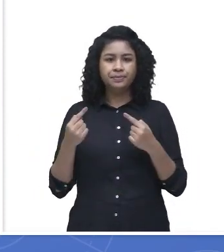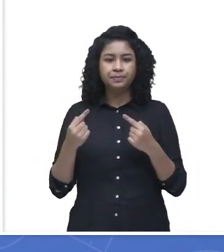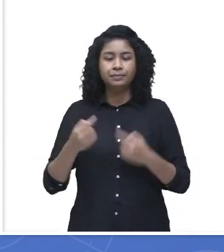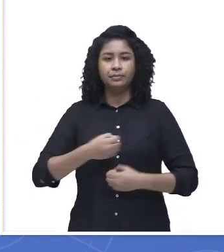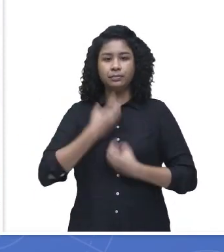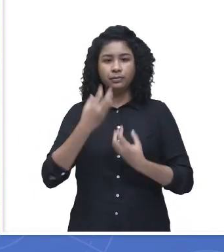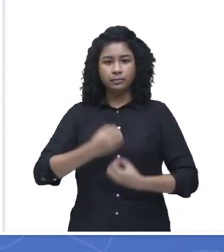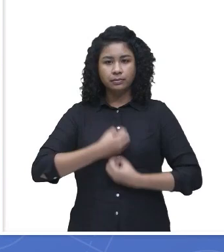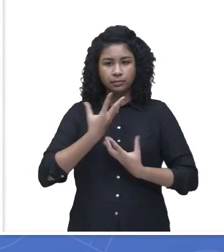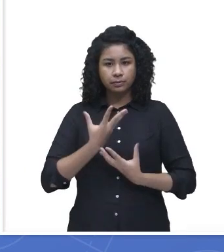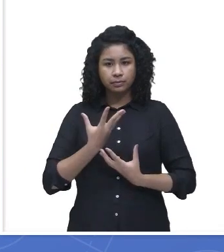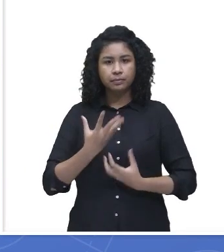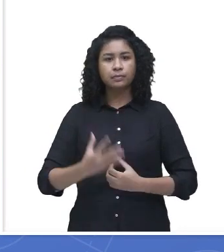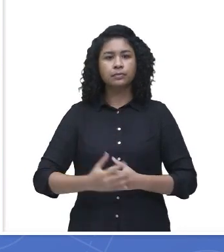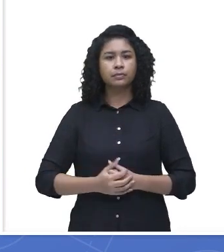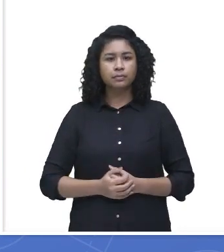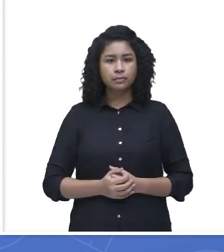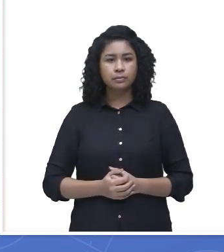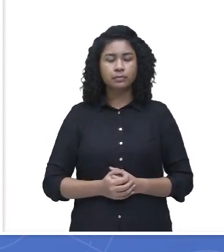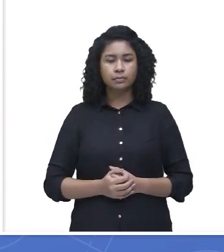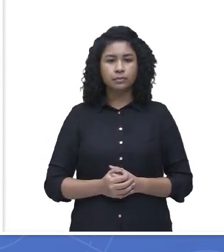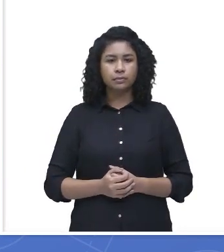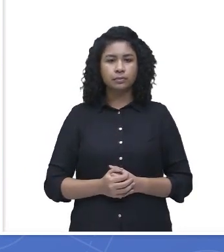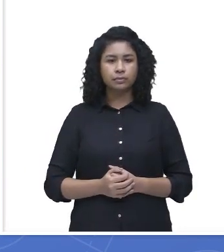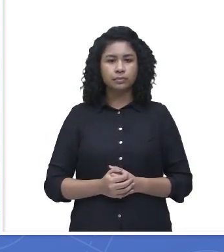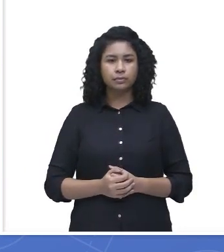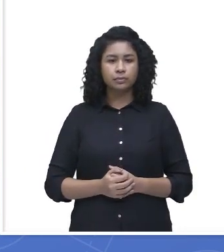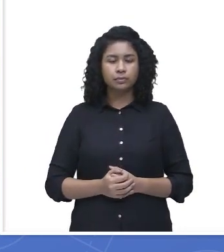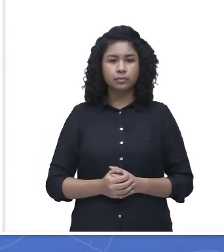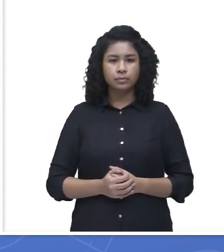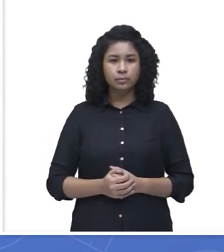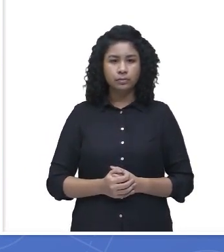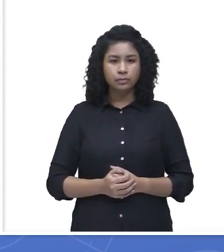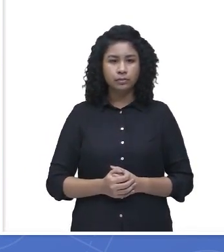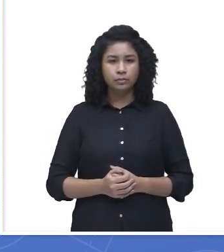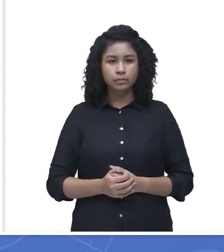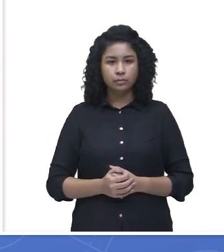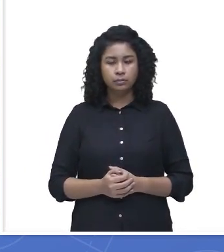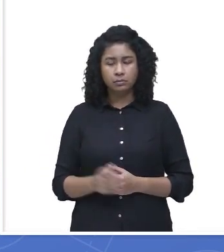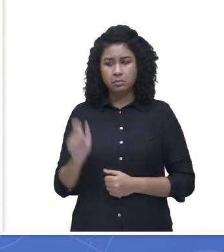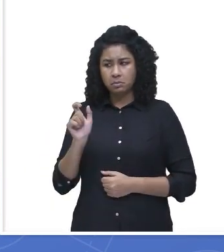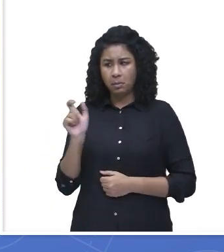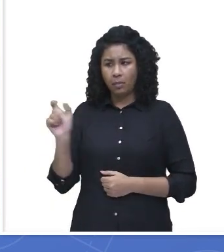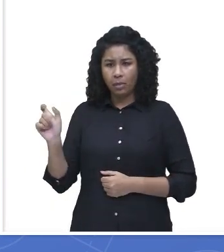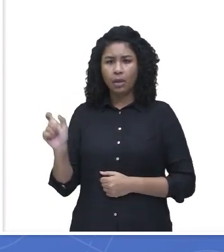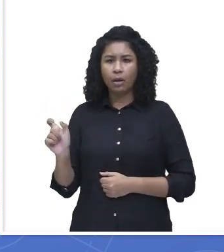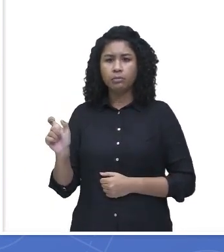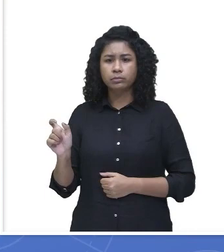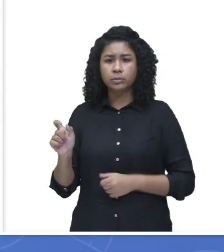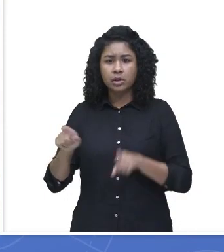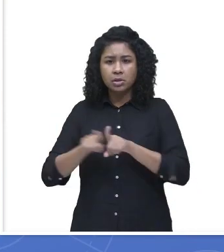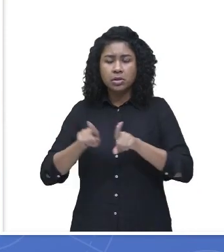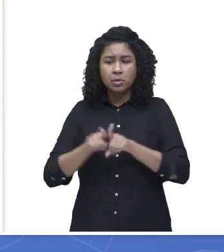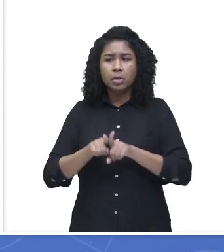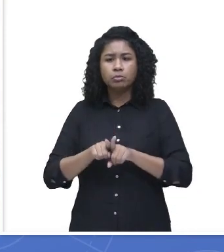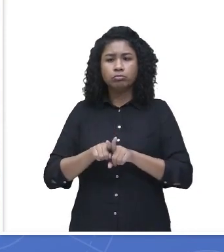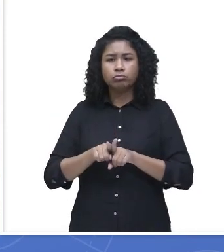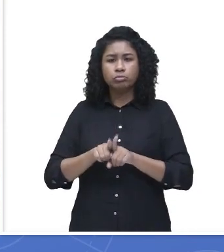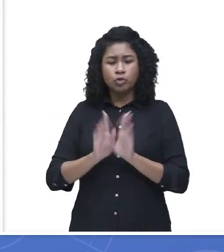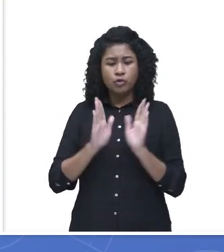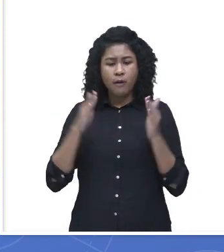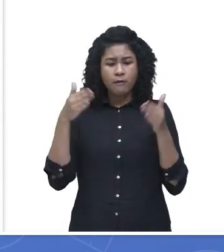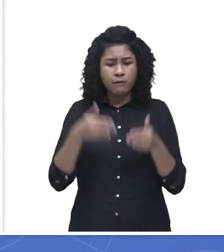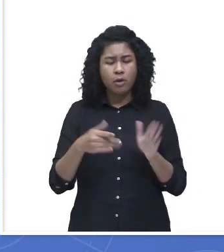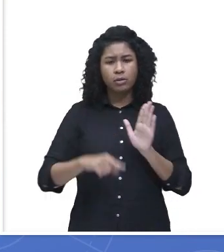para a produção dos seus poemas. Ele coloca esses termos em um tom negativo com relação à vida, né? A